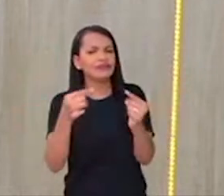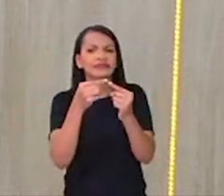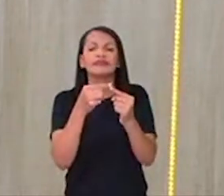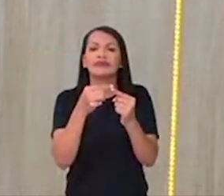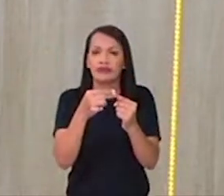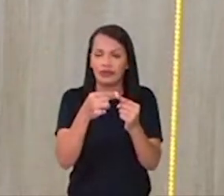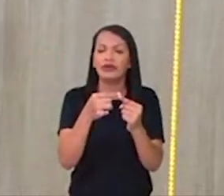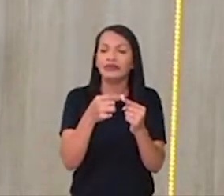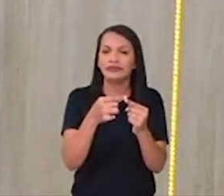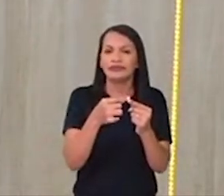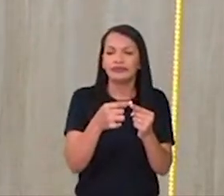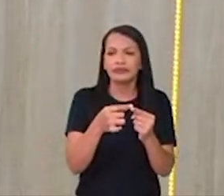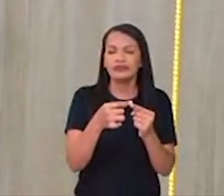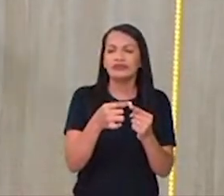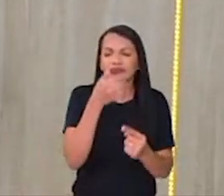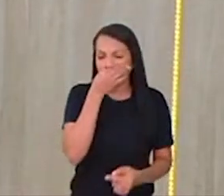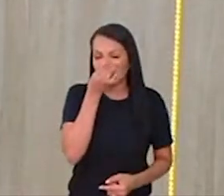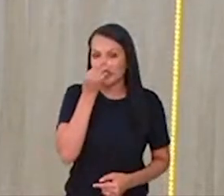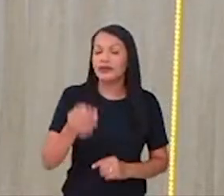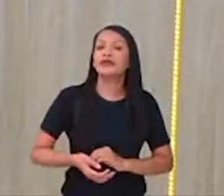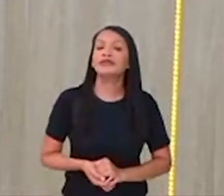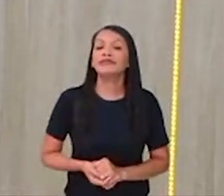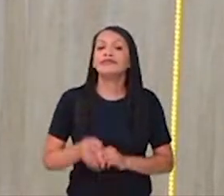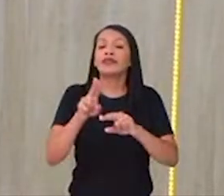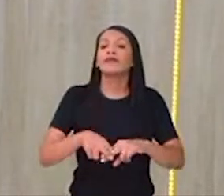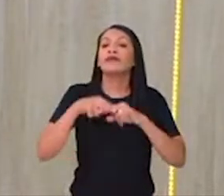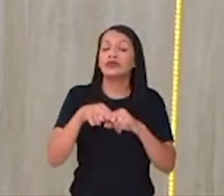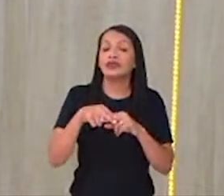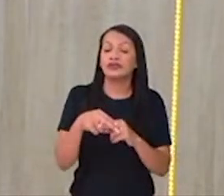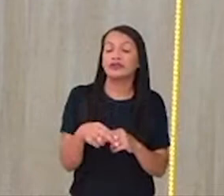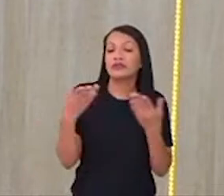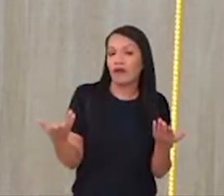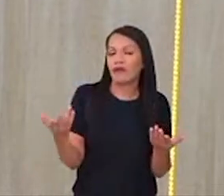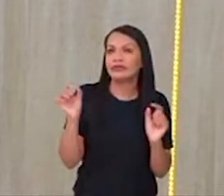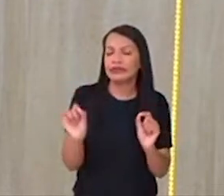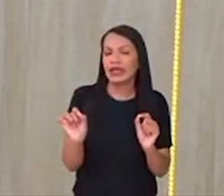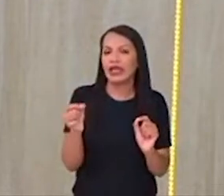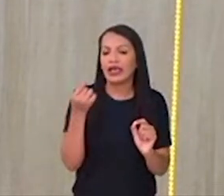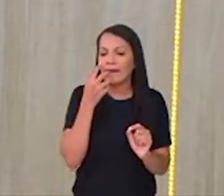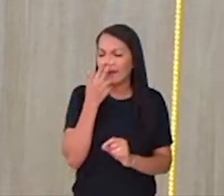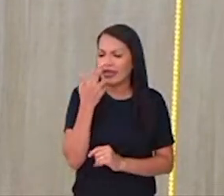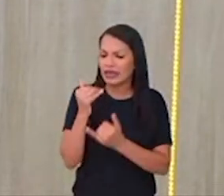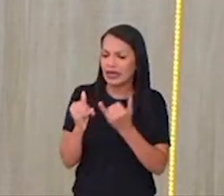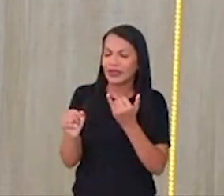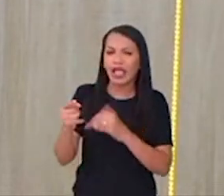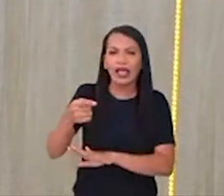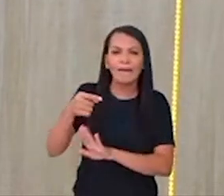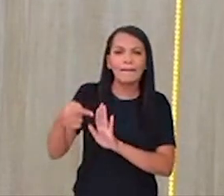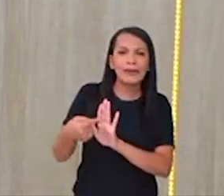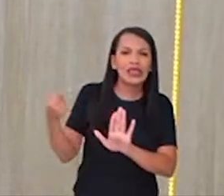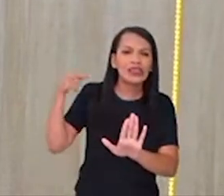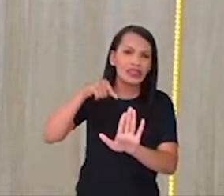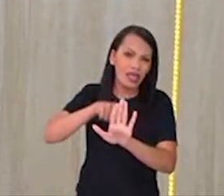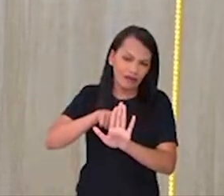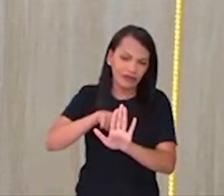a gente partilha isso culturalmente, por isso a gente consegue fazer o uso figurado da linguagem. É isso que eu ia dizer. Eu acho que